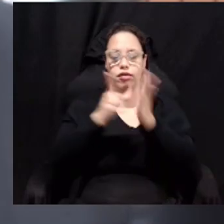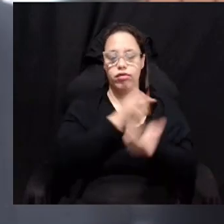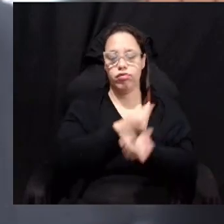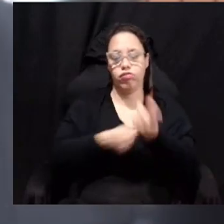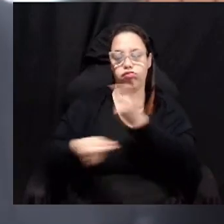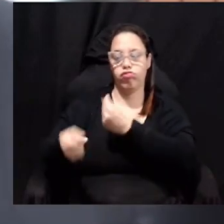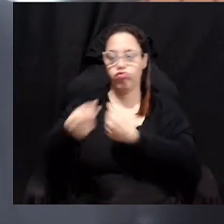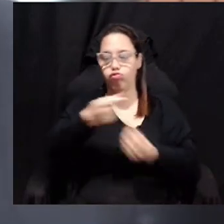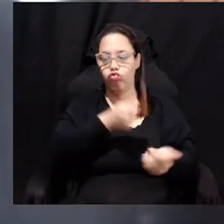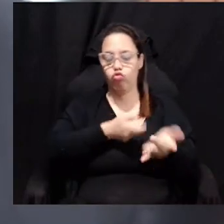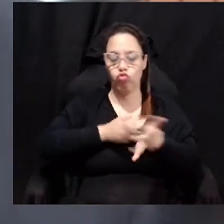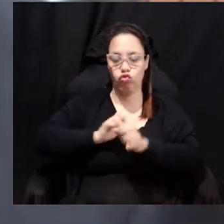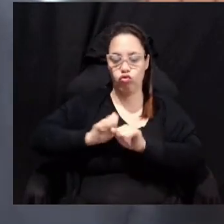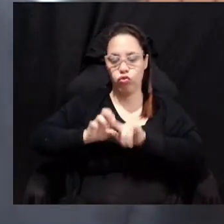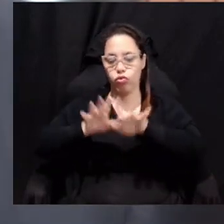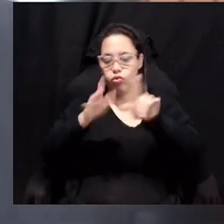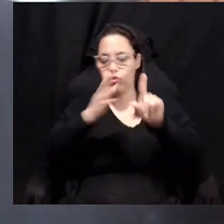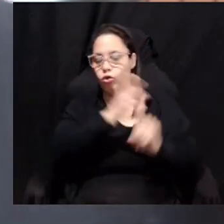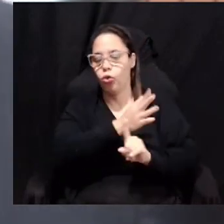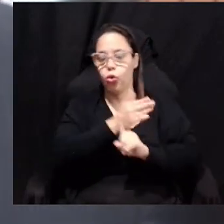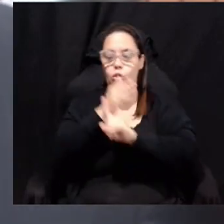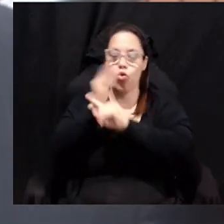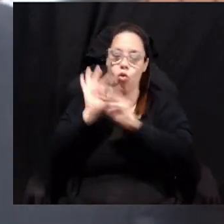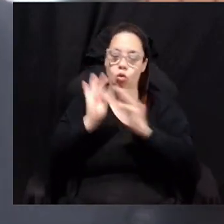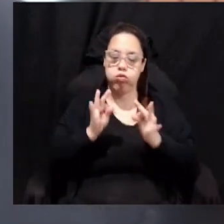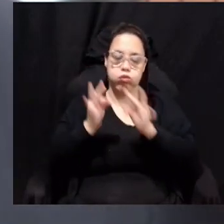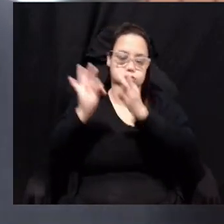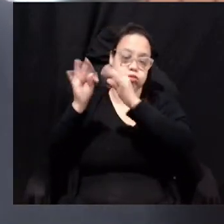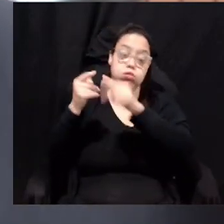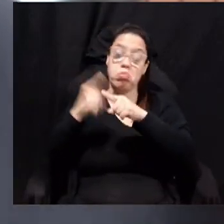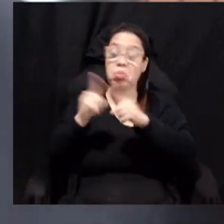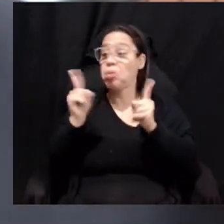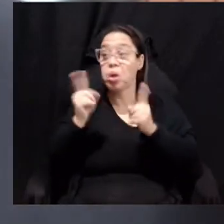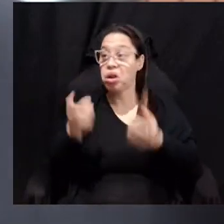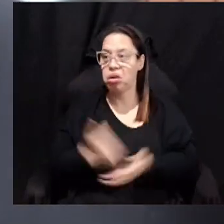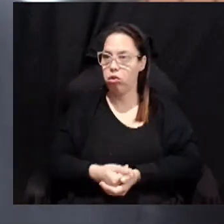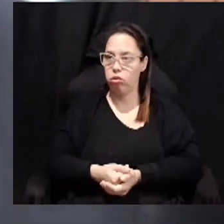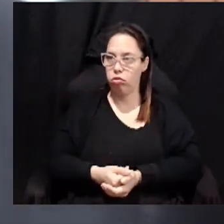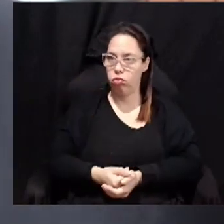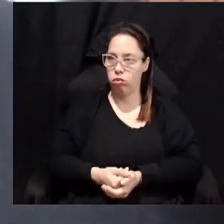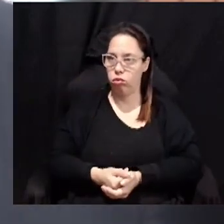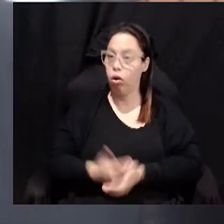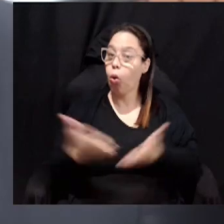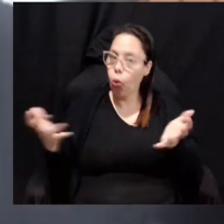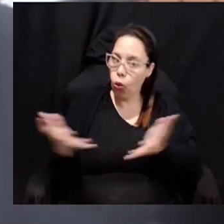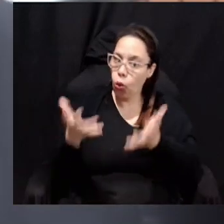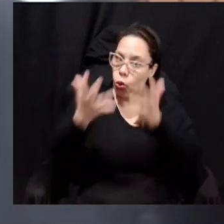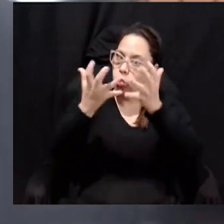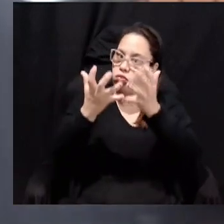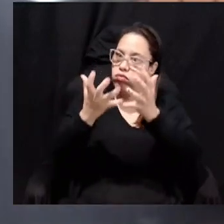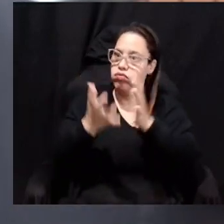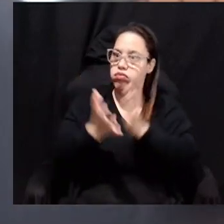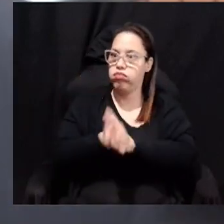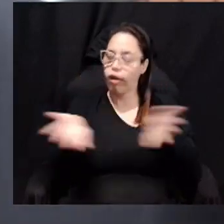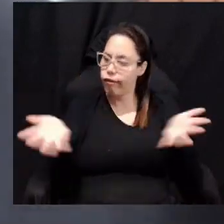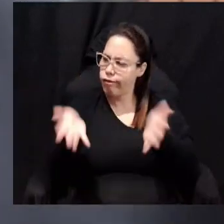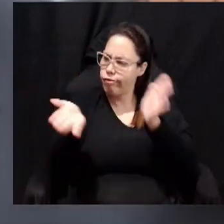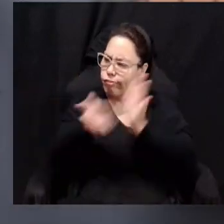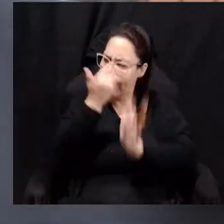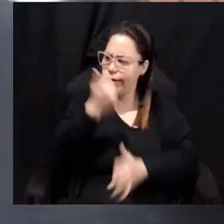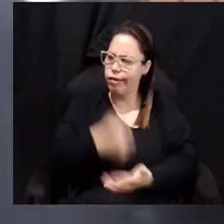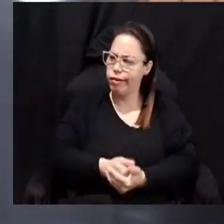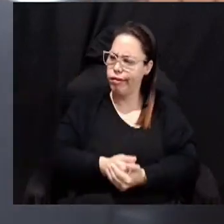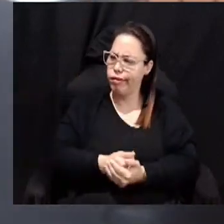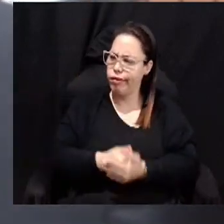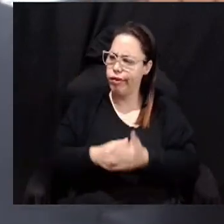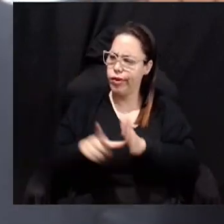vanguarda da tecnologia e, por que não, né, a gente fomentar, ou seja, incentivar o comércio exterior.